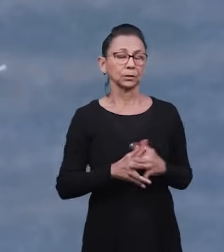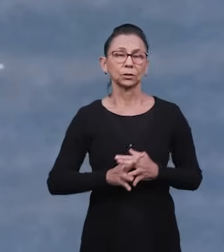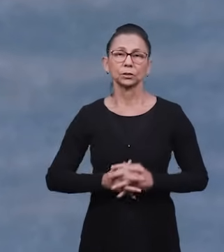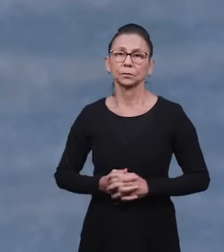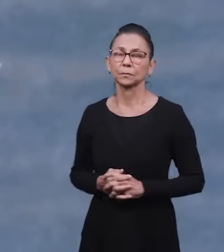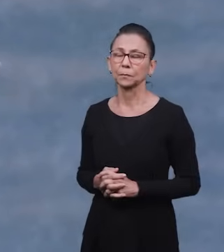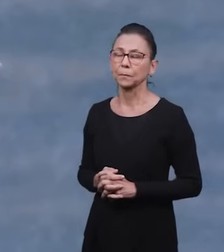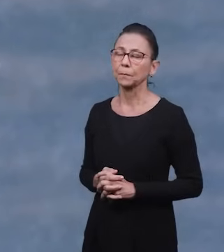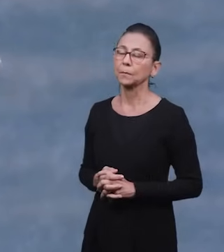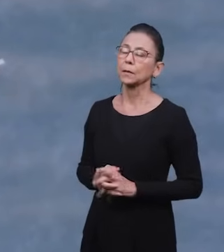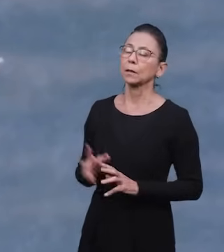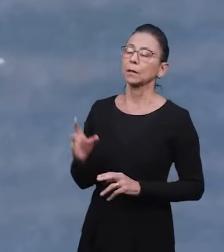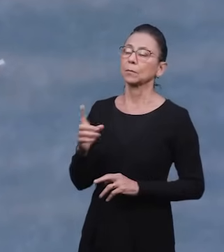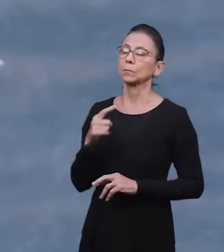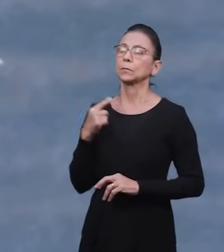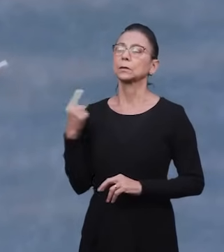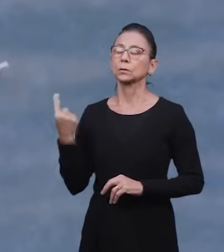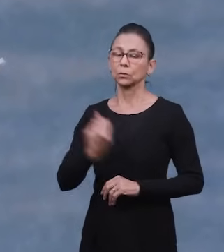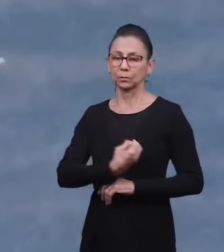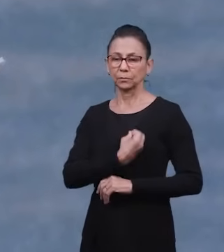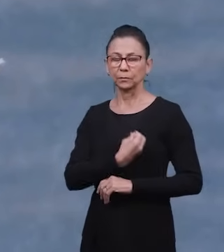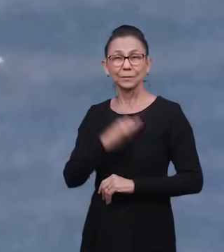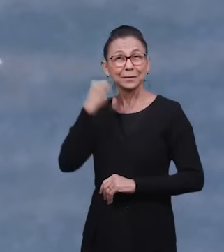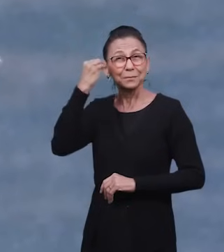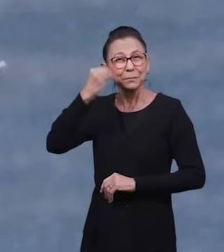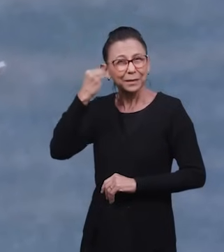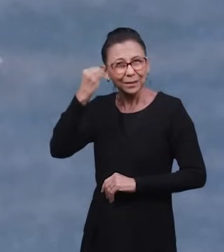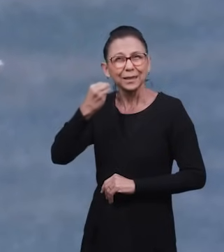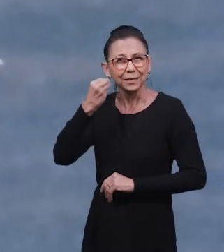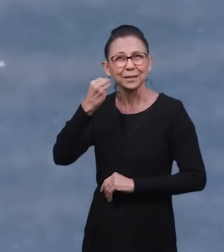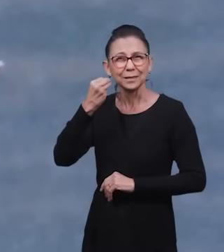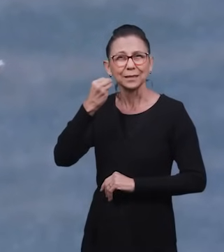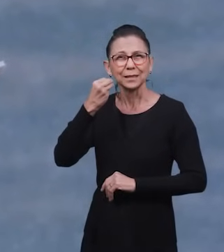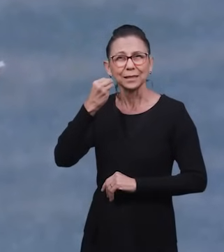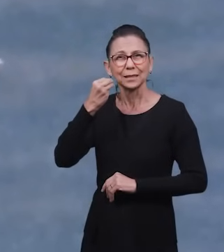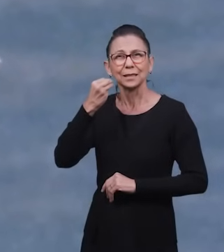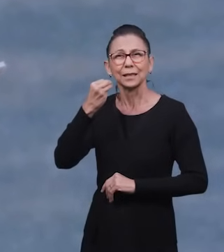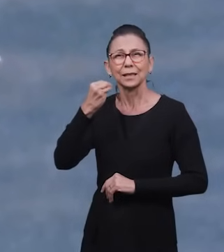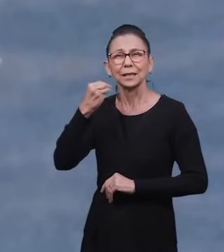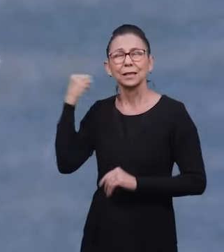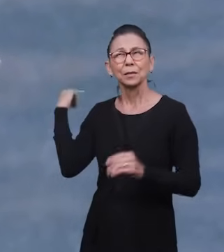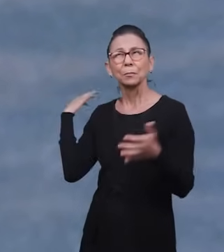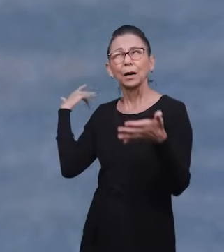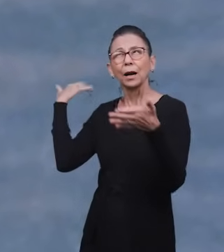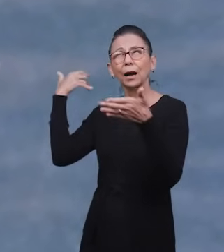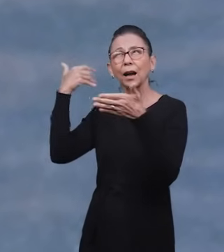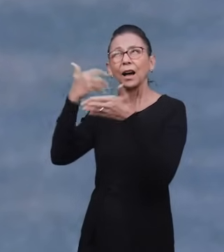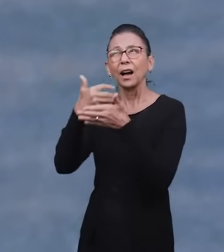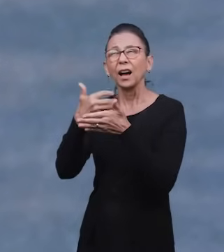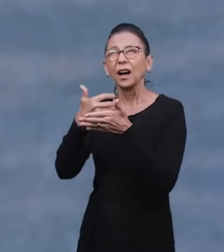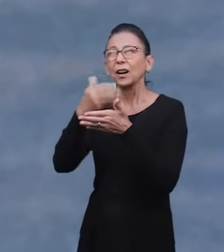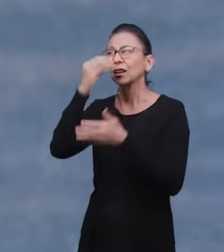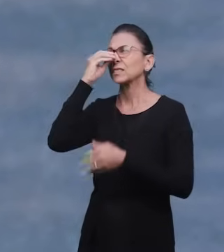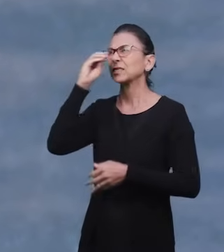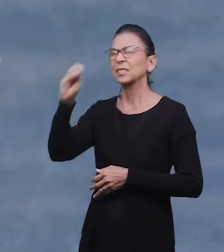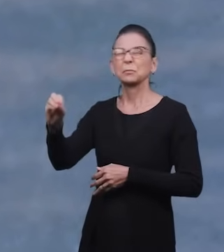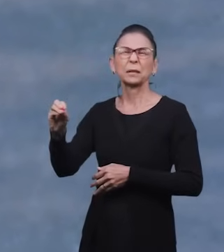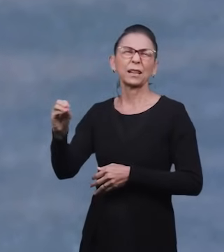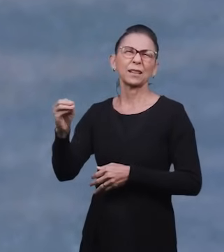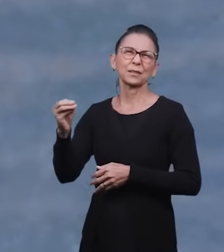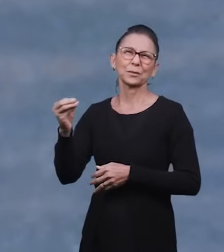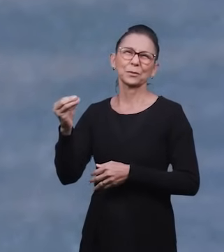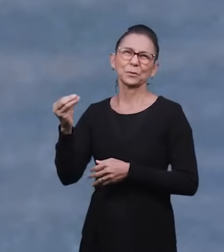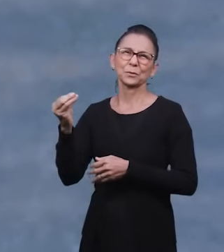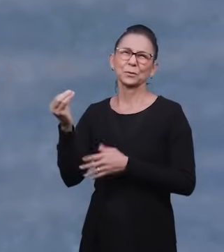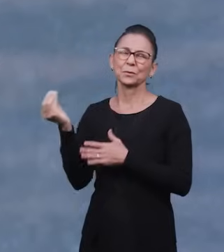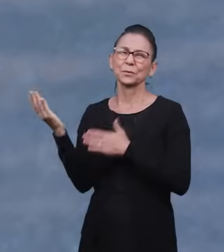apóstata é aquele seguinte, olha, eu vivi essa experiência, eu tive essa experiência. Mas tudo aquilo que eu vivi, eu desprezo,